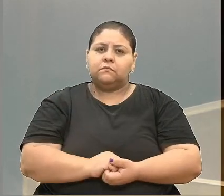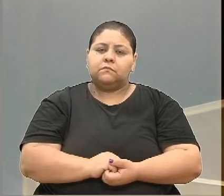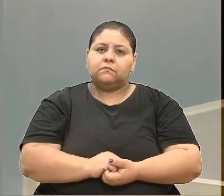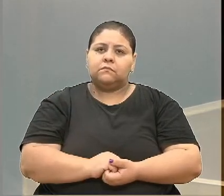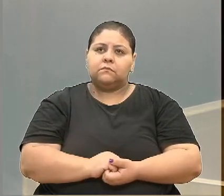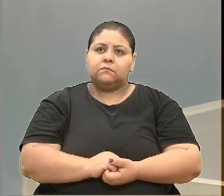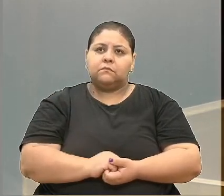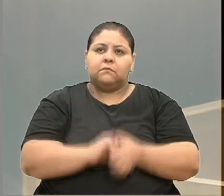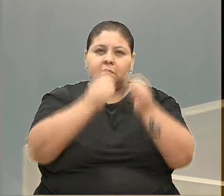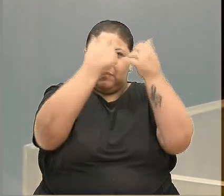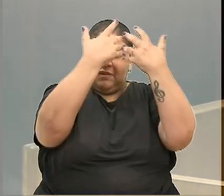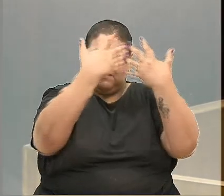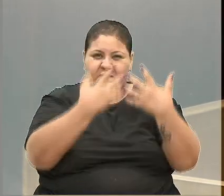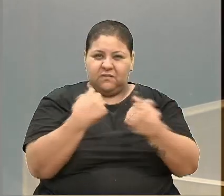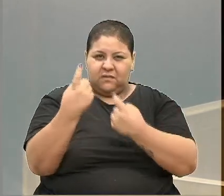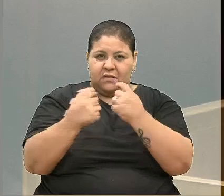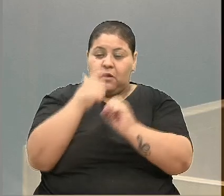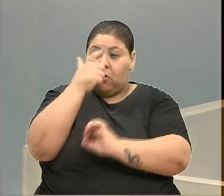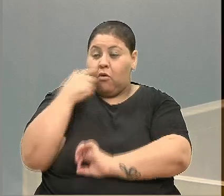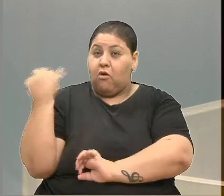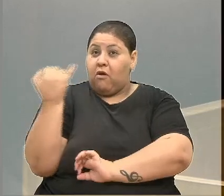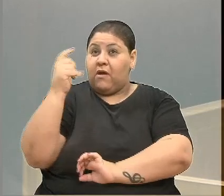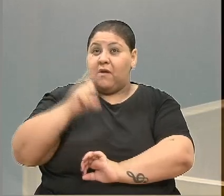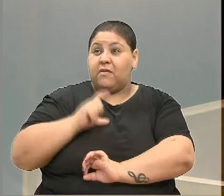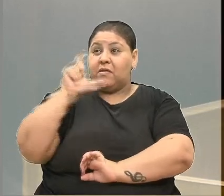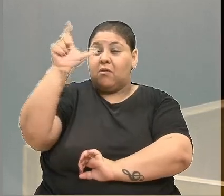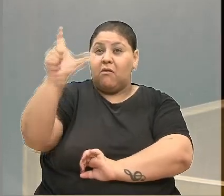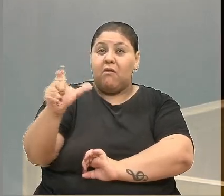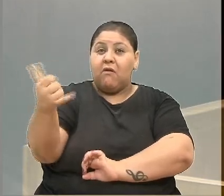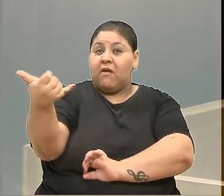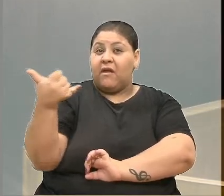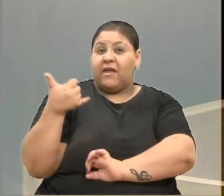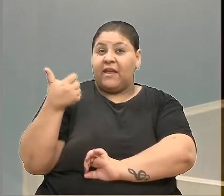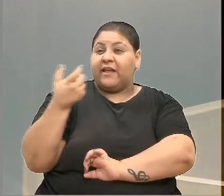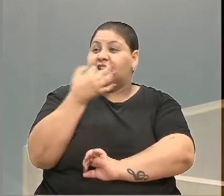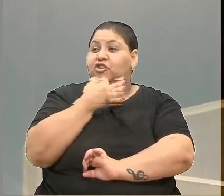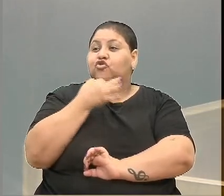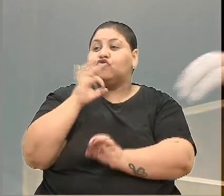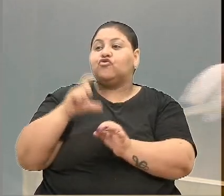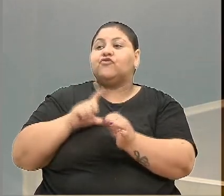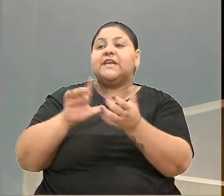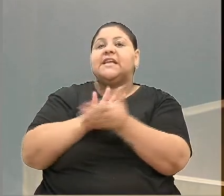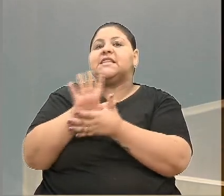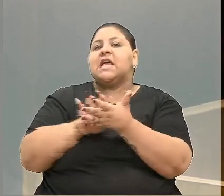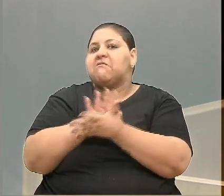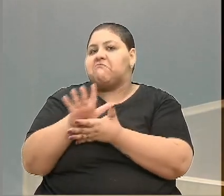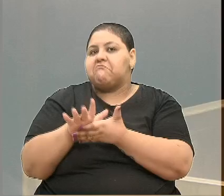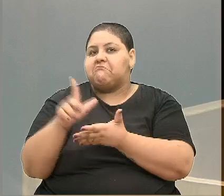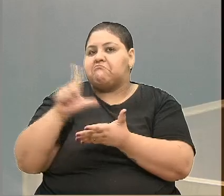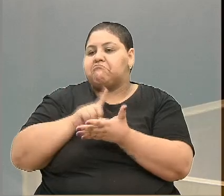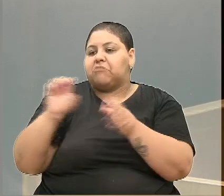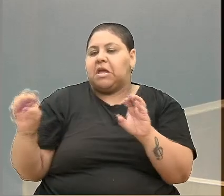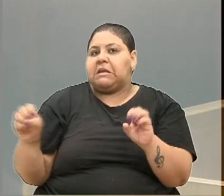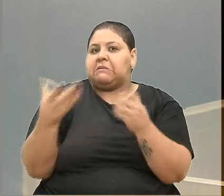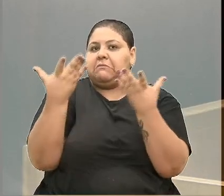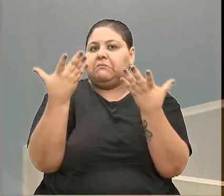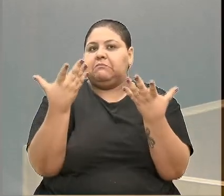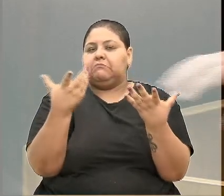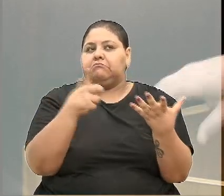desmistificar algumas coisas que eu acho que são importantes. Porque tem muita gente que diz que Caxias do Sul não tem nada, né? Que não tem evento, que não